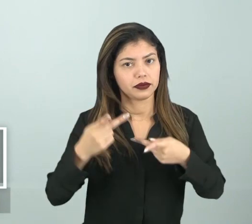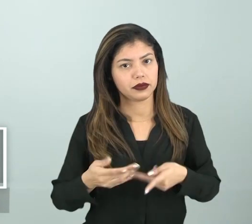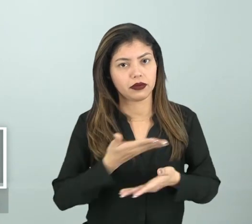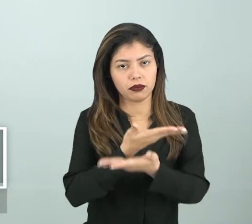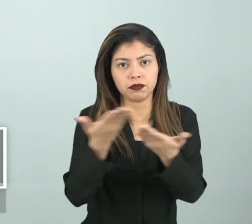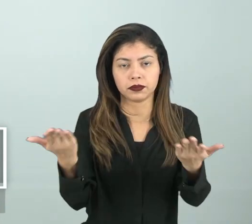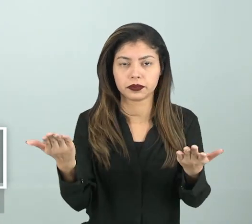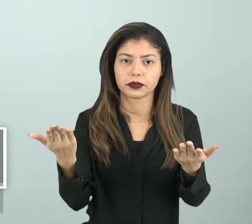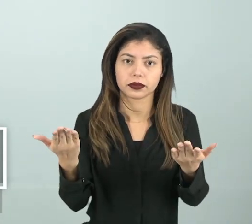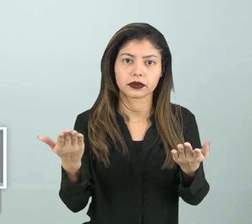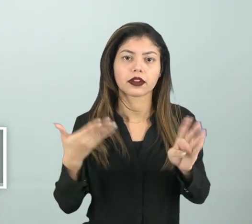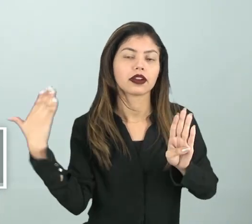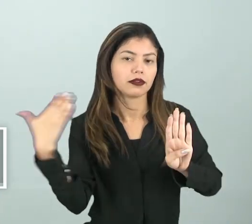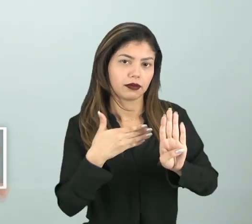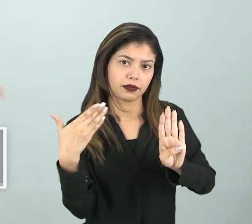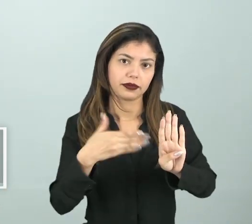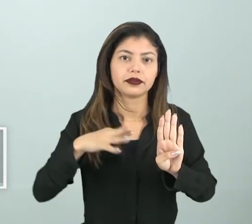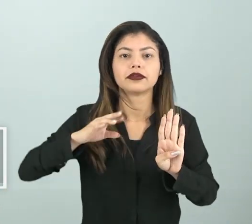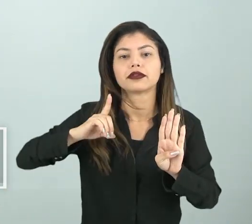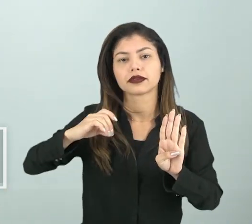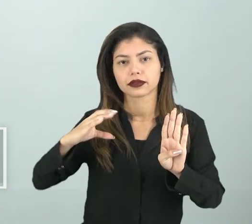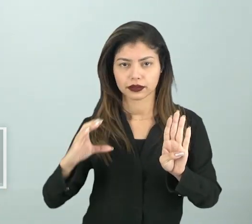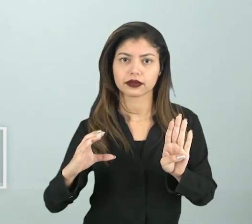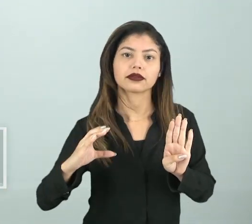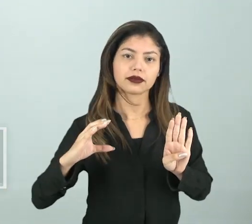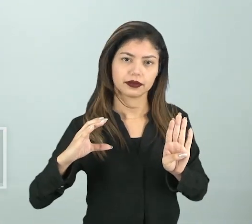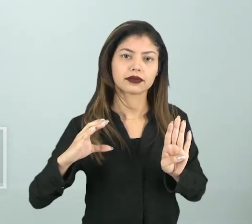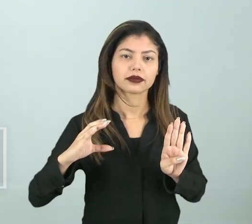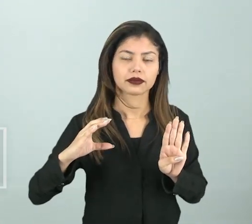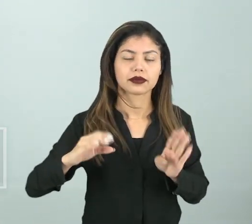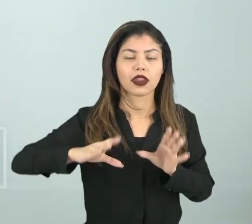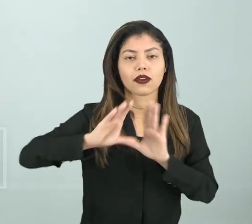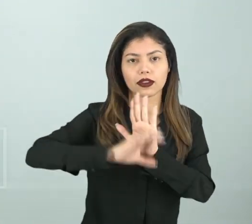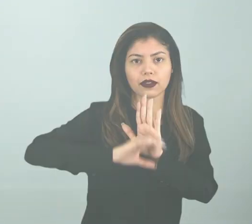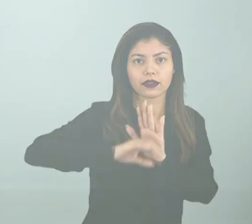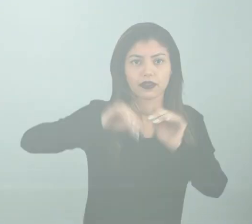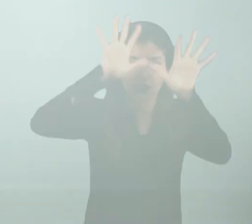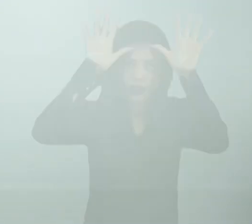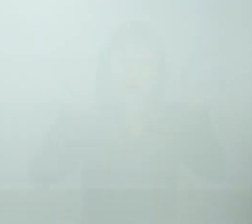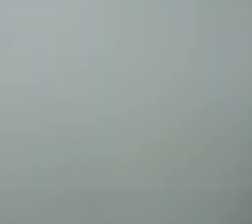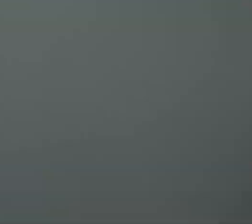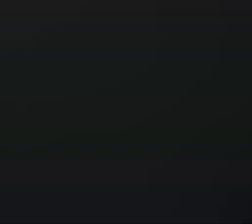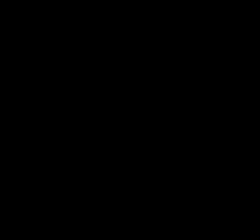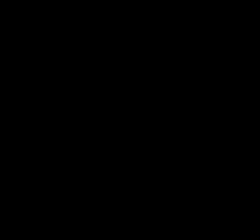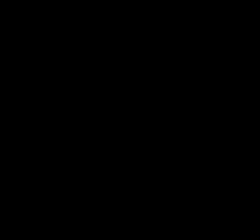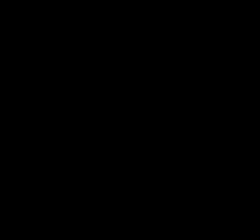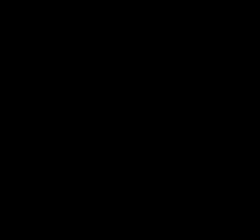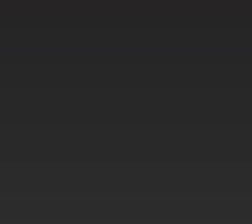convido vocês a visitarem mais conteúdos na plataforma EduquiAcre.